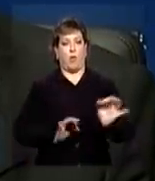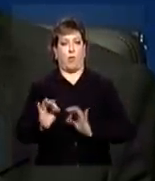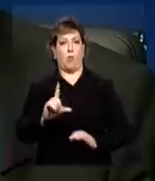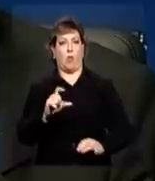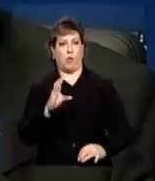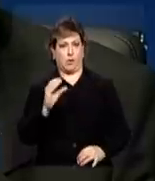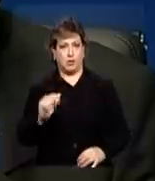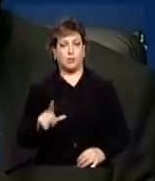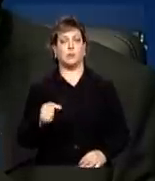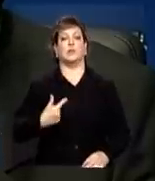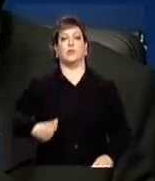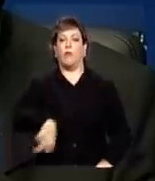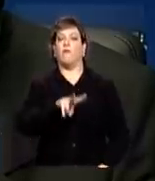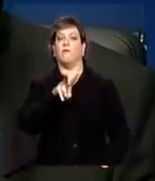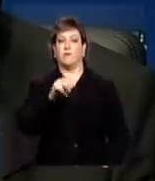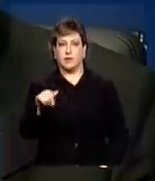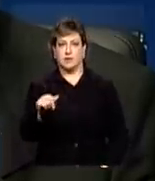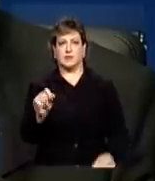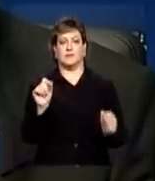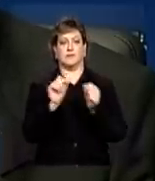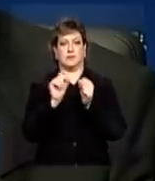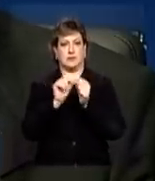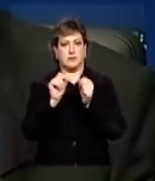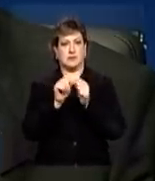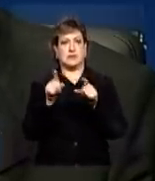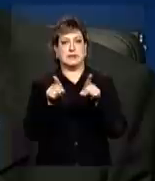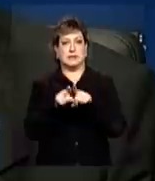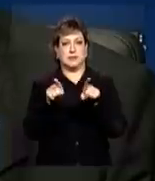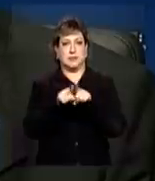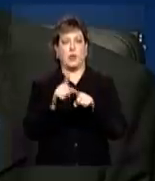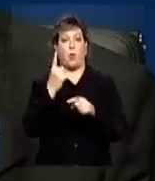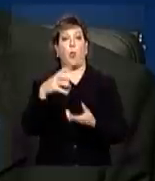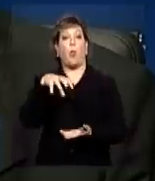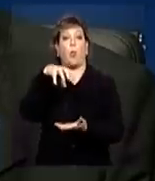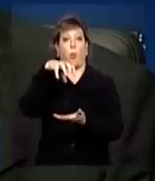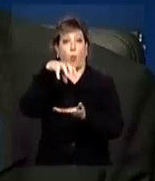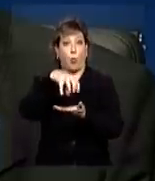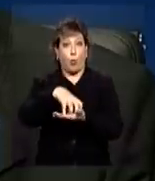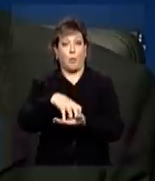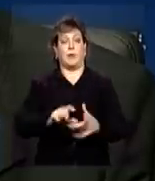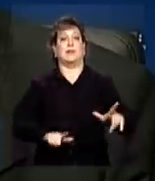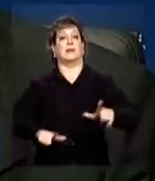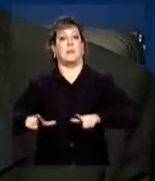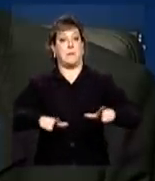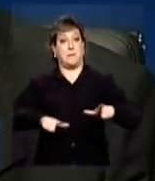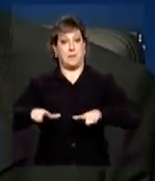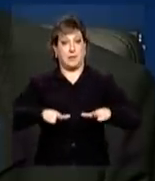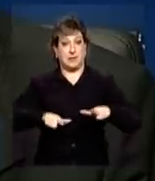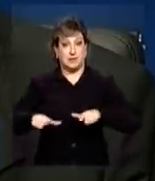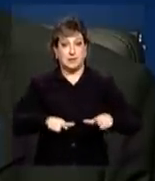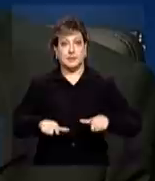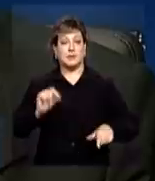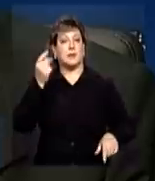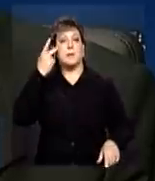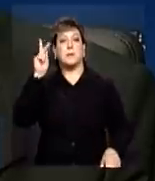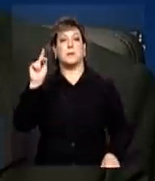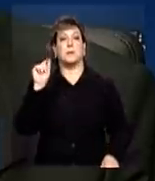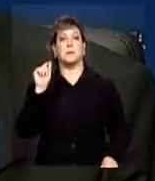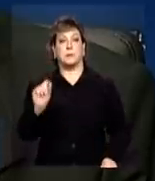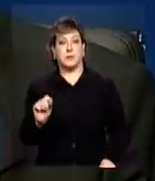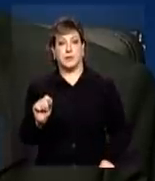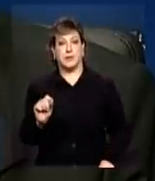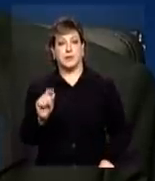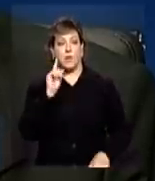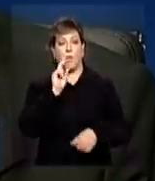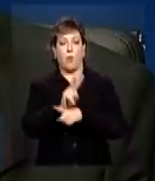local. Nós vamos constituir também um grupo de trabalho para